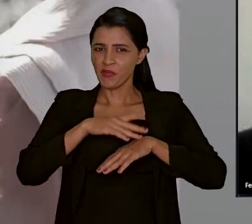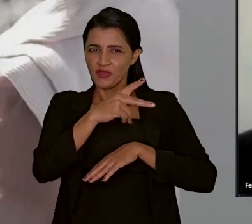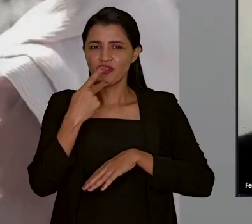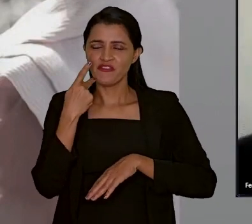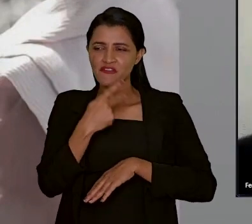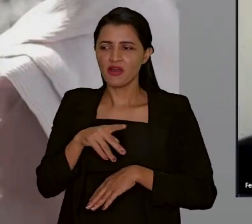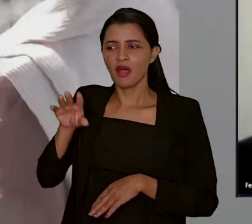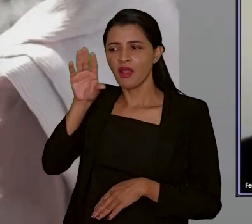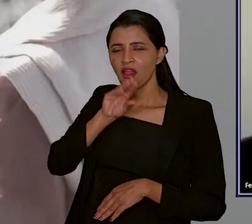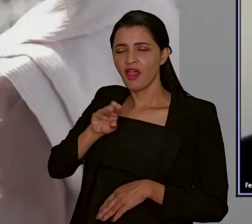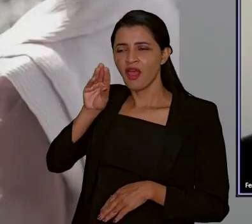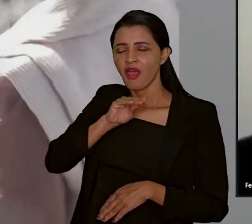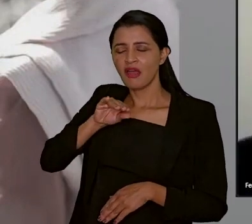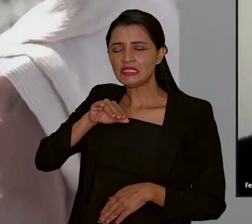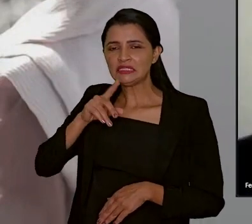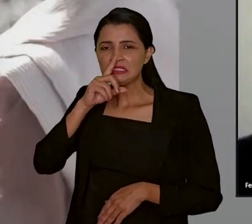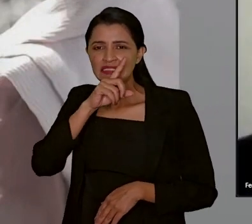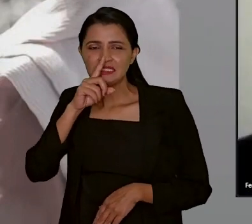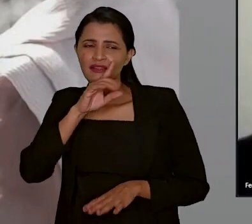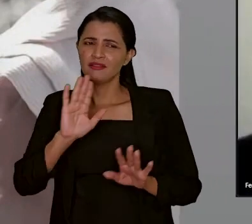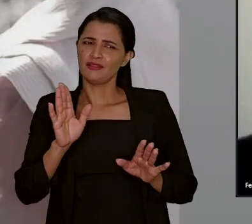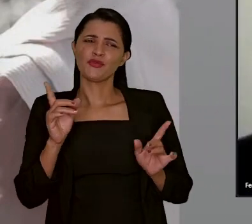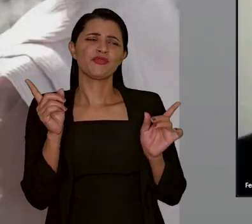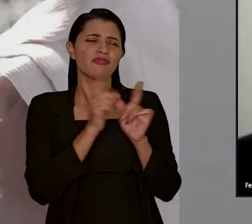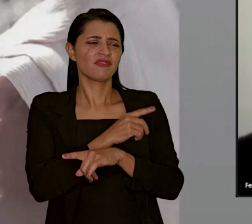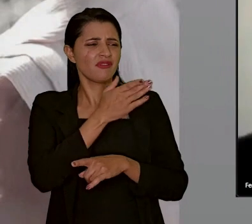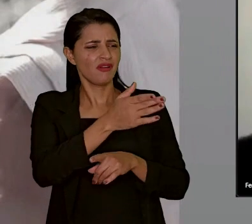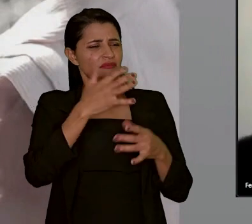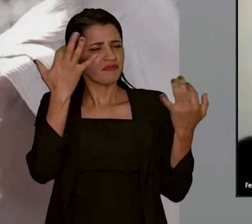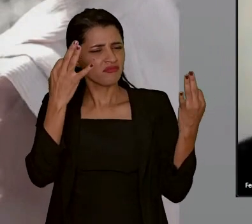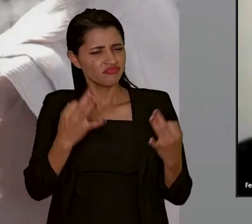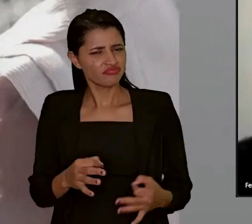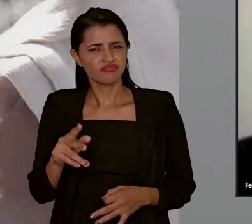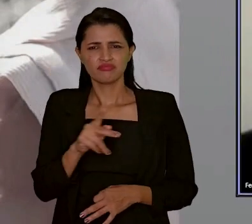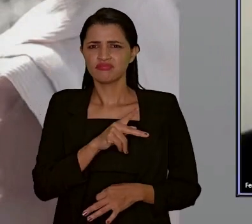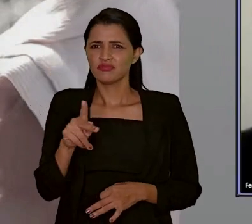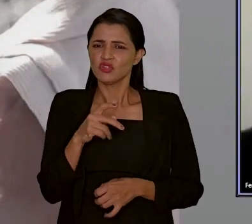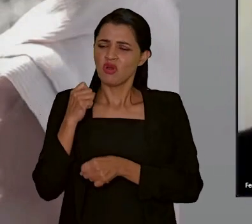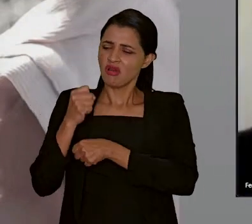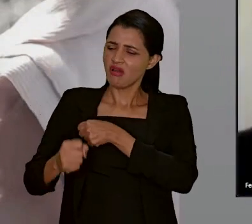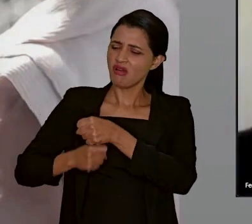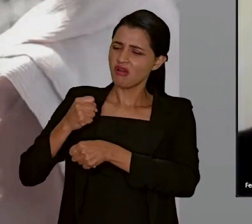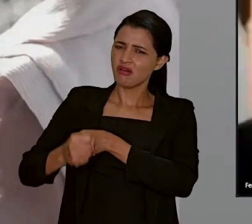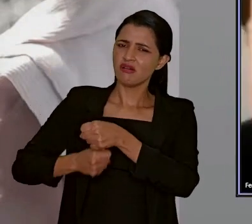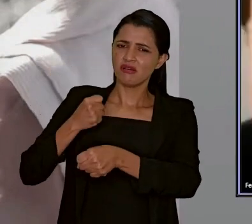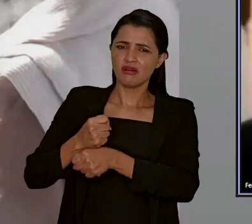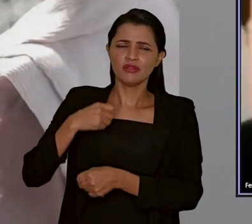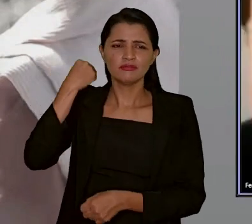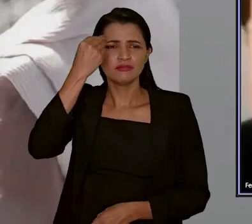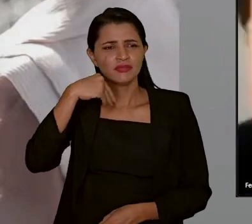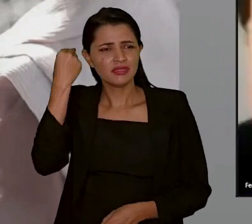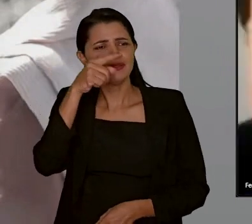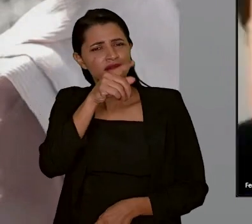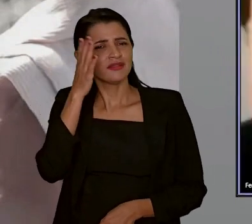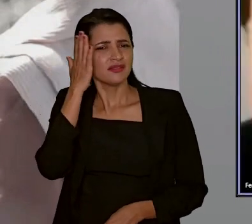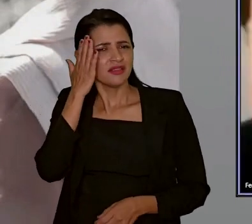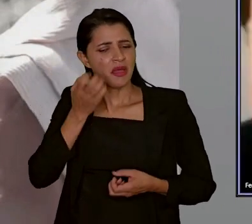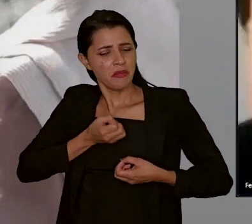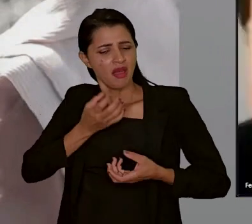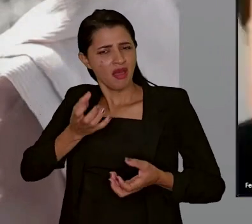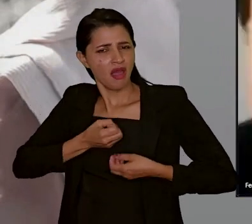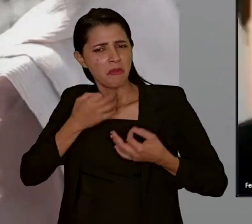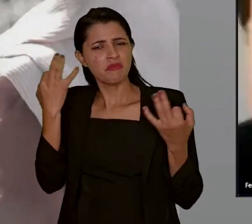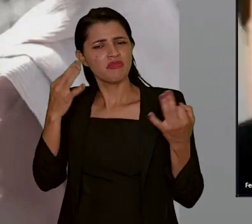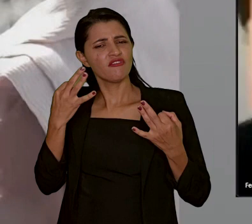um bom orador. Pelo contrário, é um professor com anos de estrada e que sabe expor com perfeição